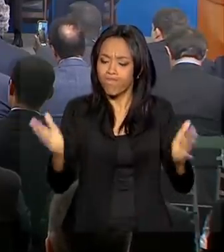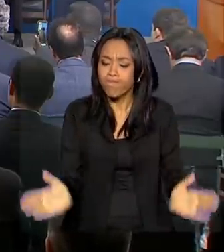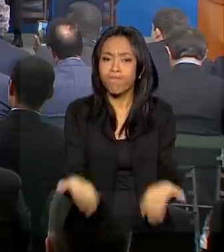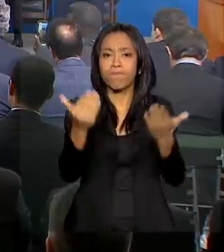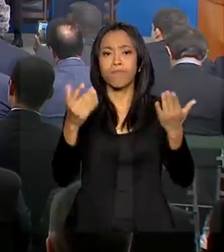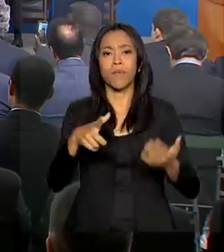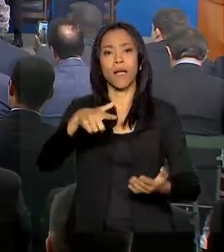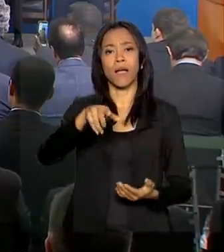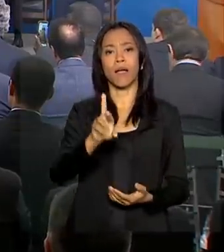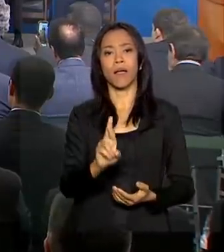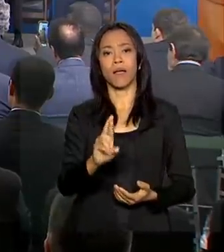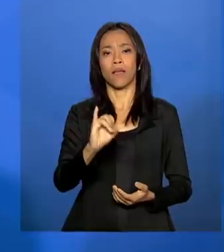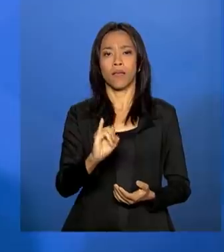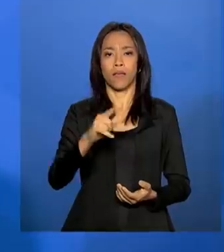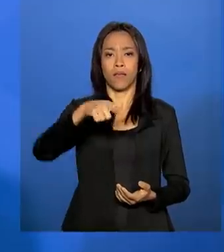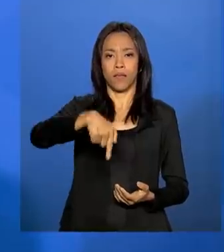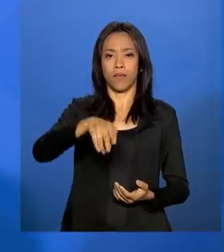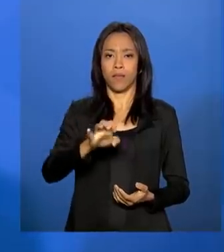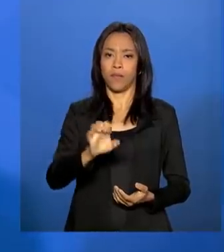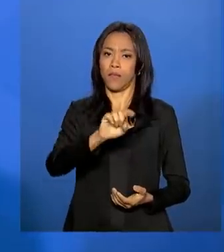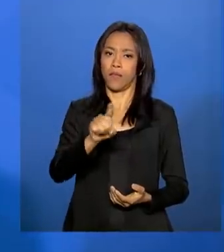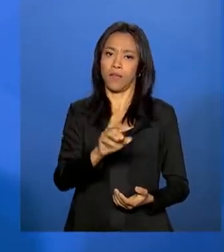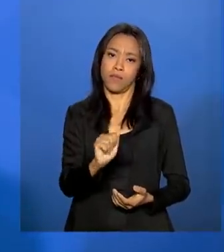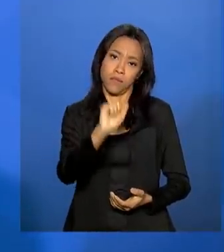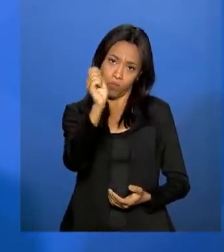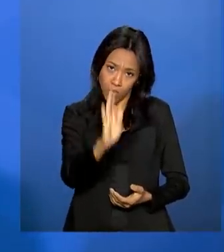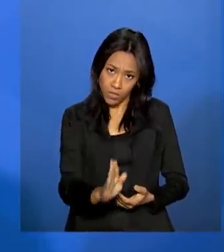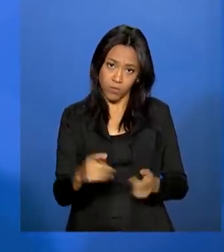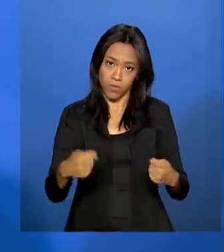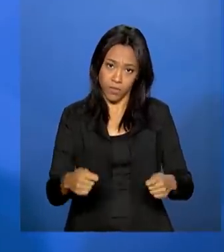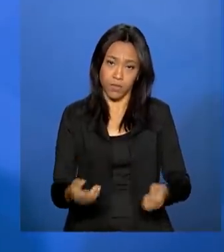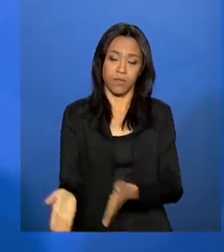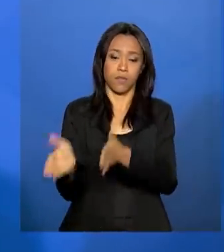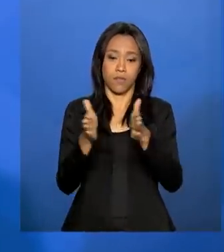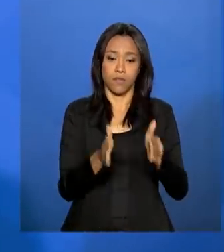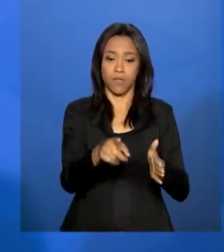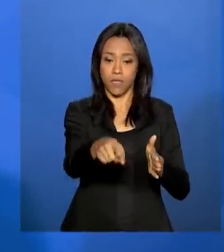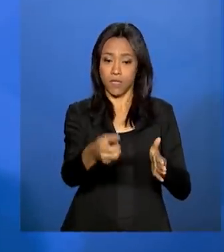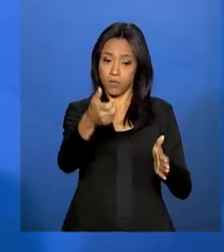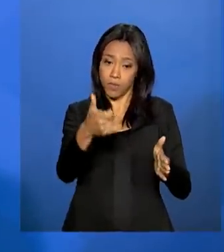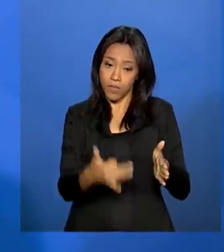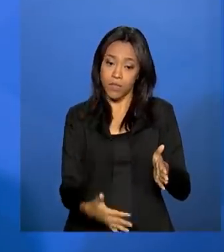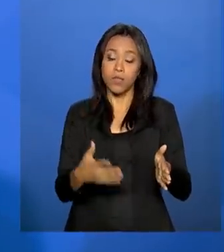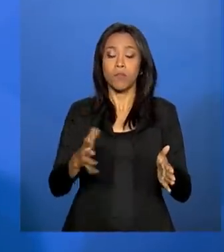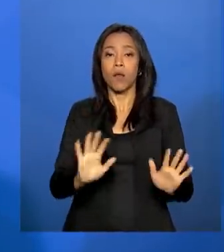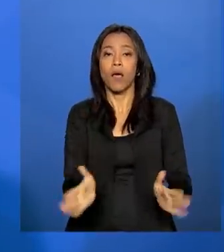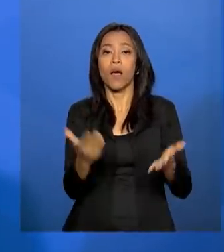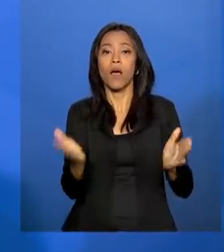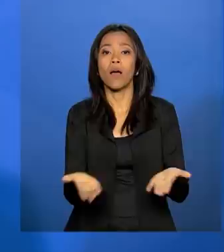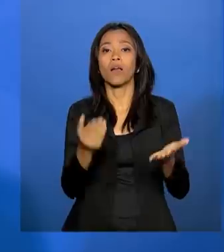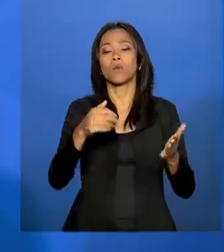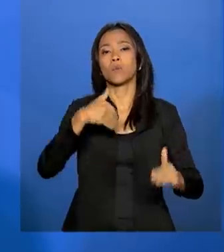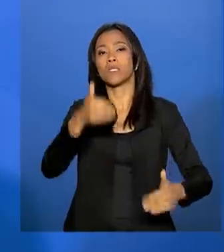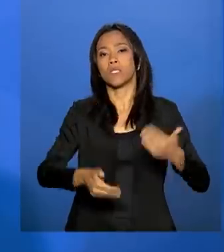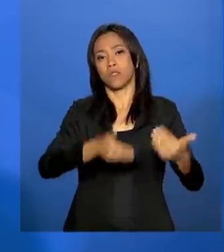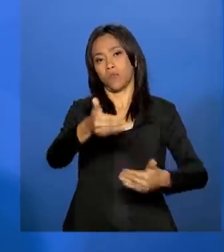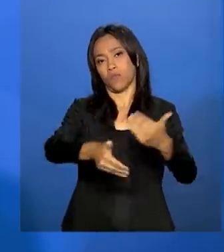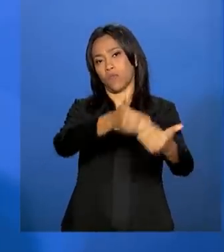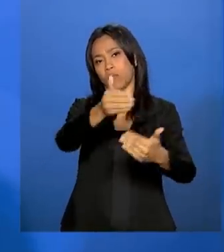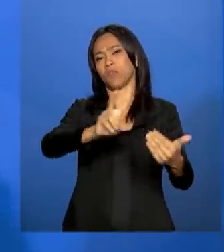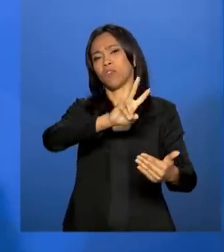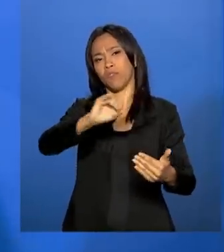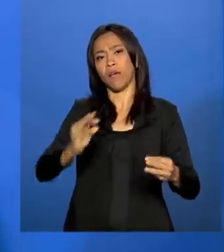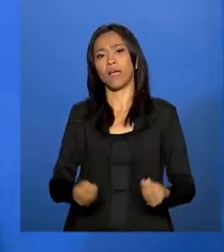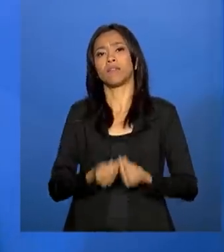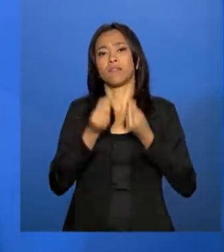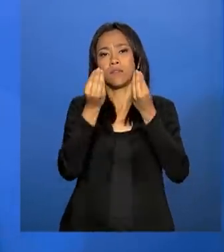gerar emprego e renda. Os planos de desenvolvimento regionais possibilitarão a criação de novas